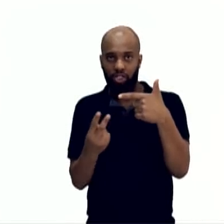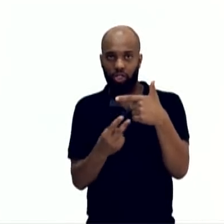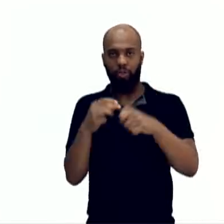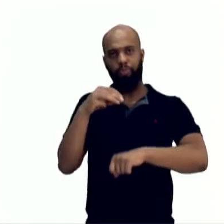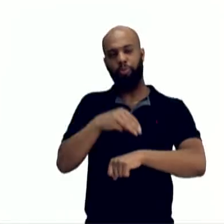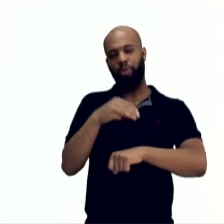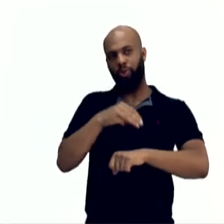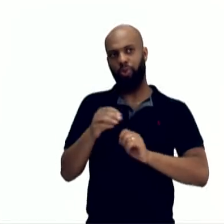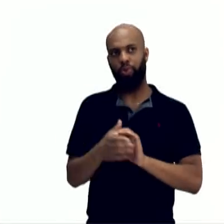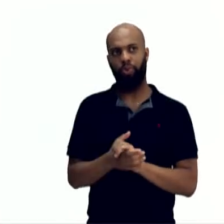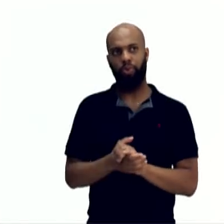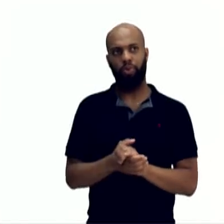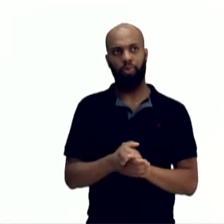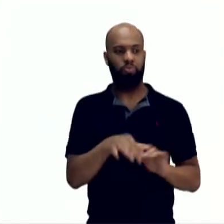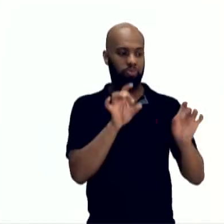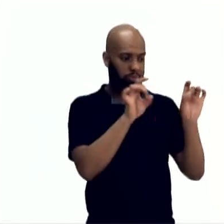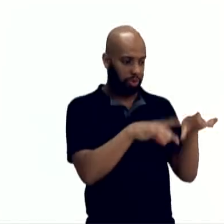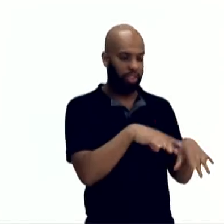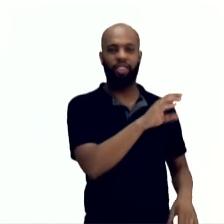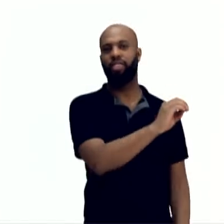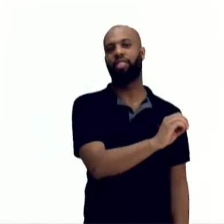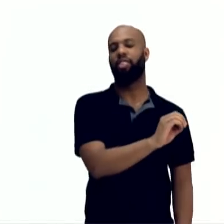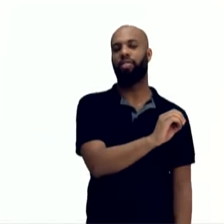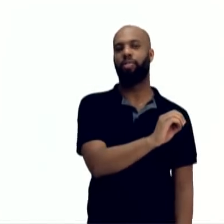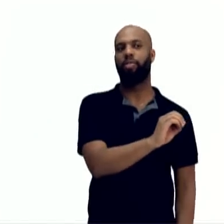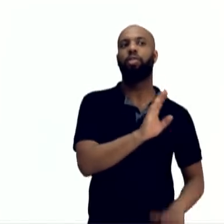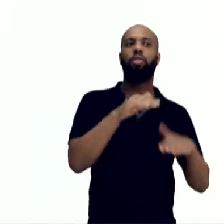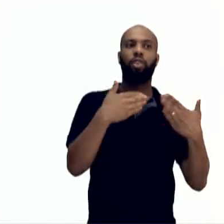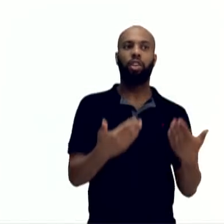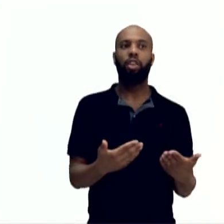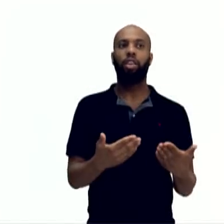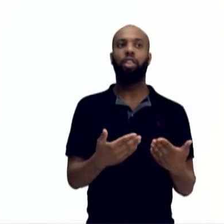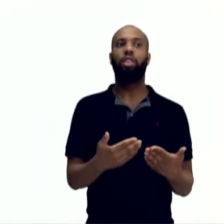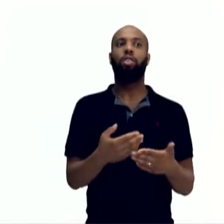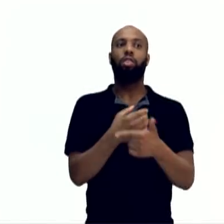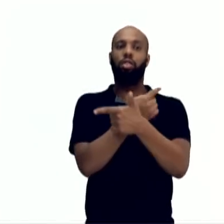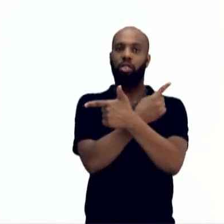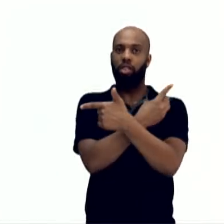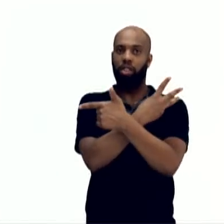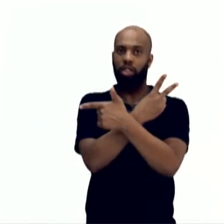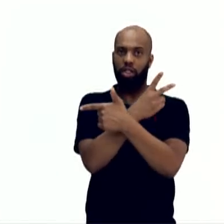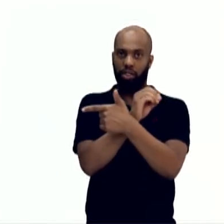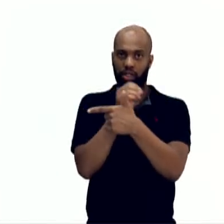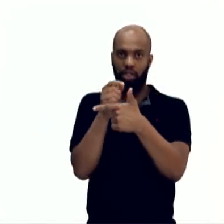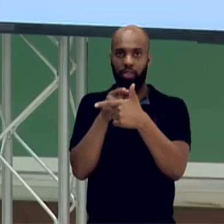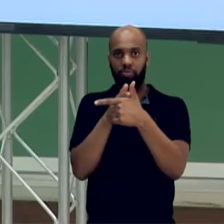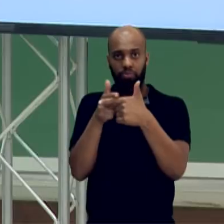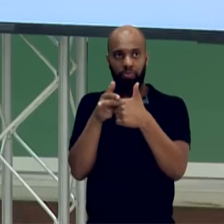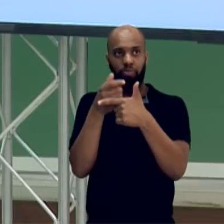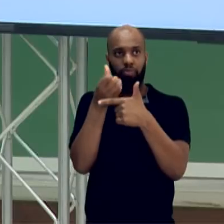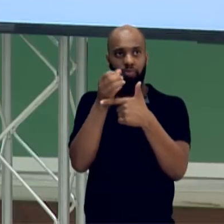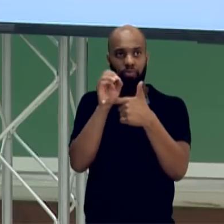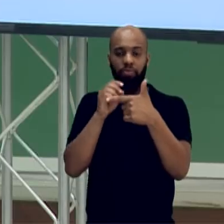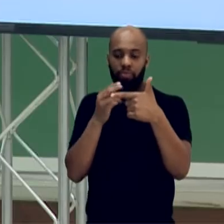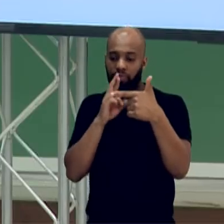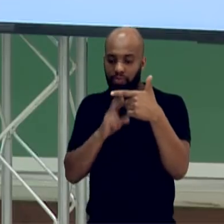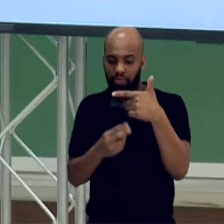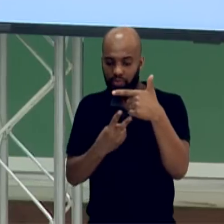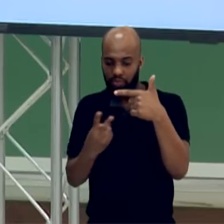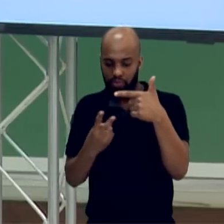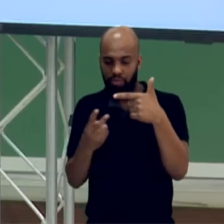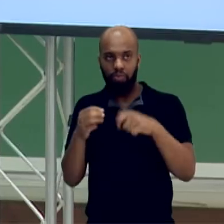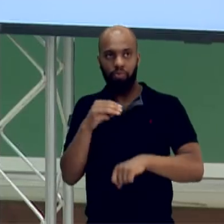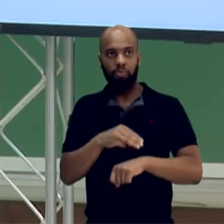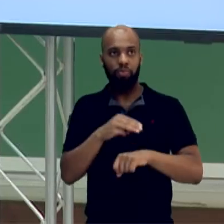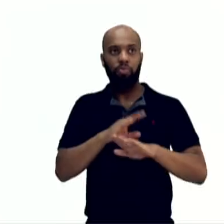22 minutos e o resto é zero. Então, 1.320 segundos equivale a 22 minutos. Resposta